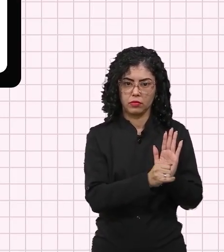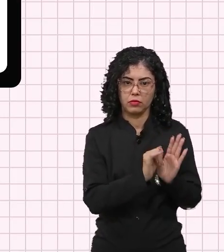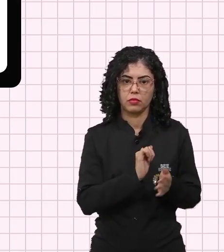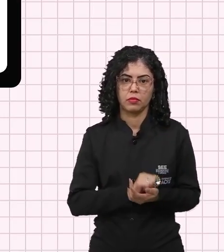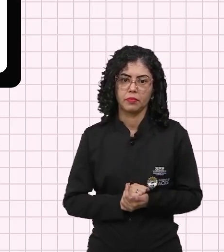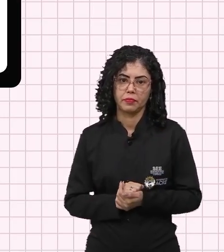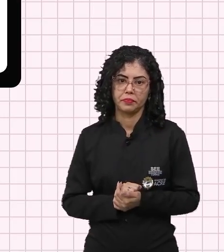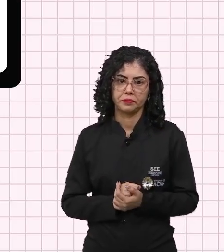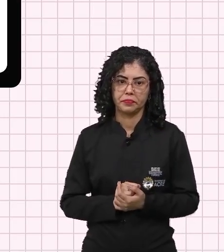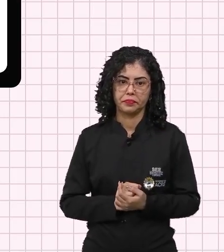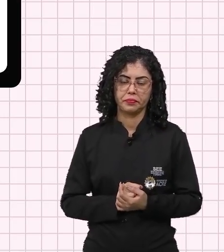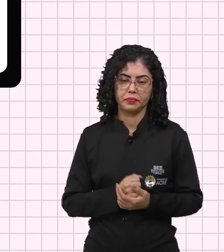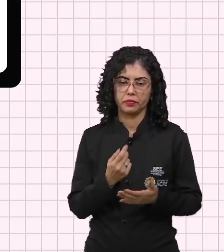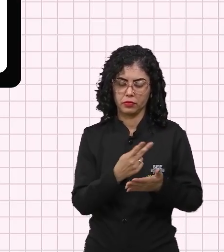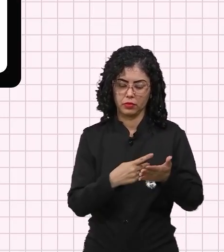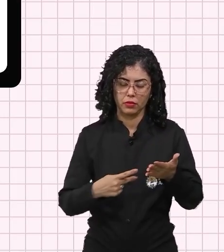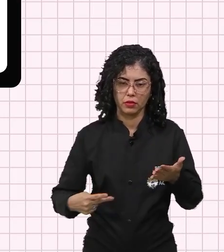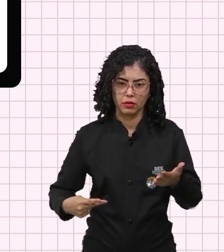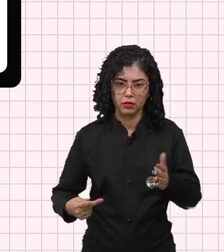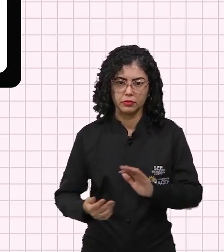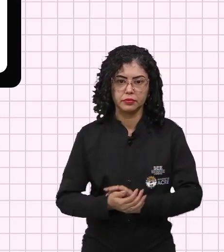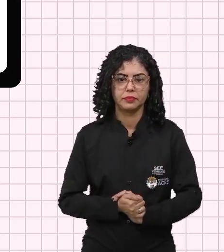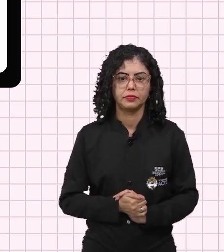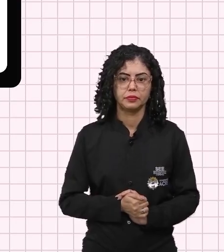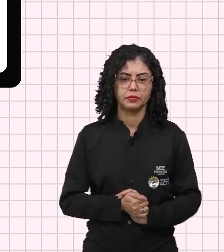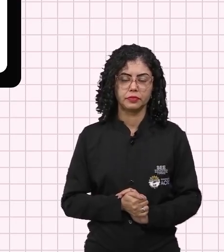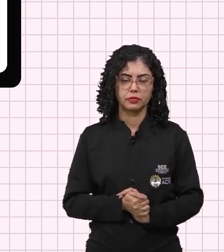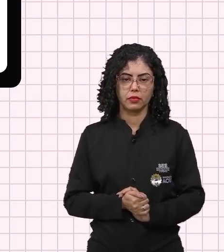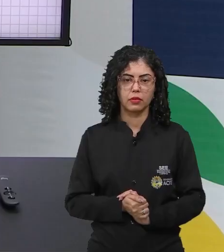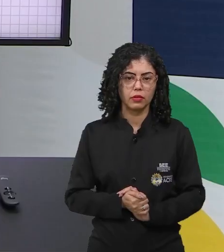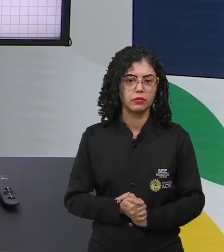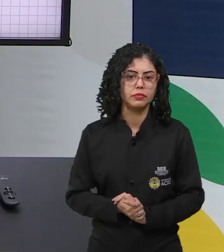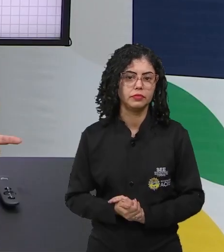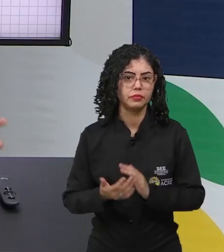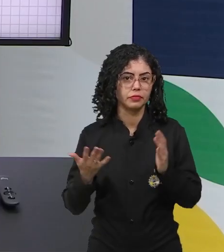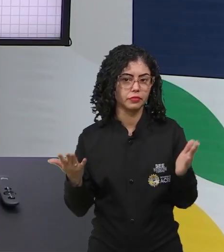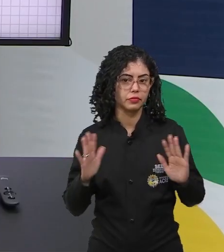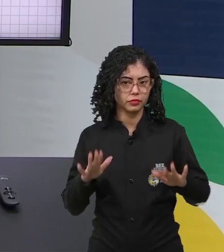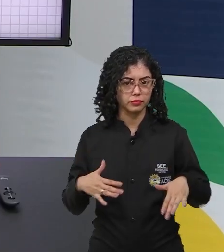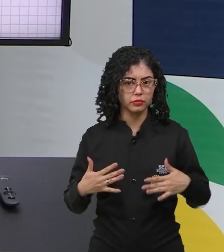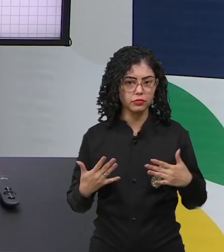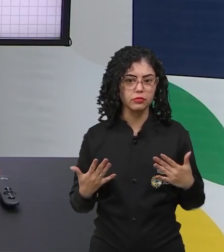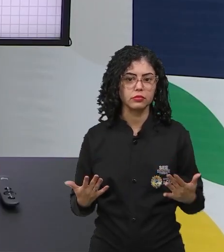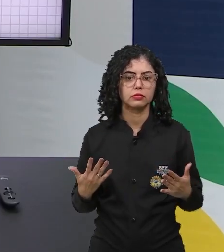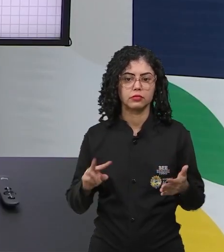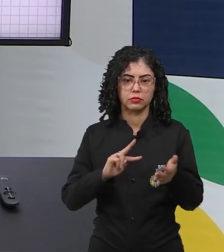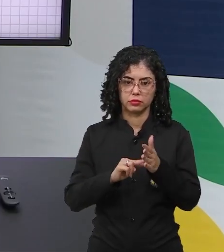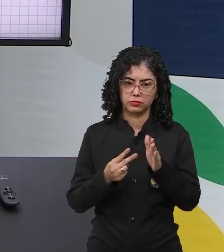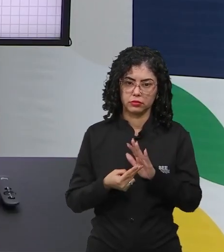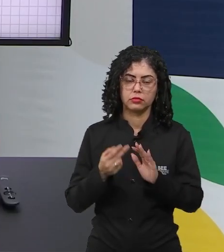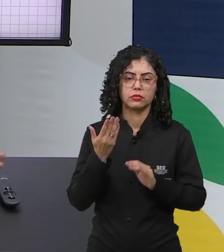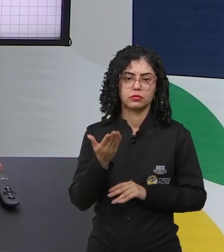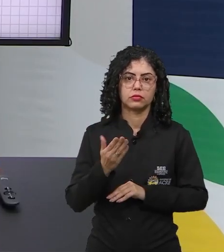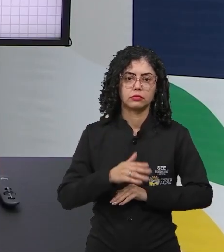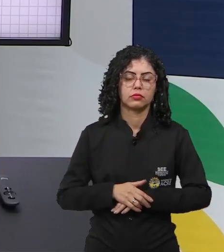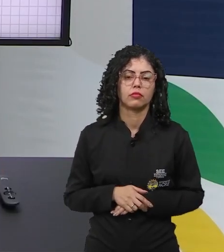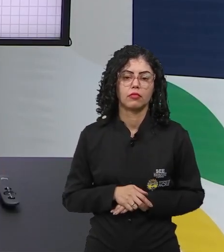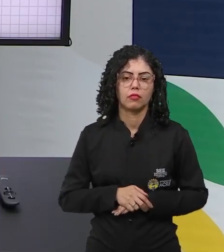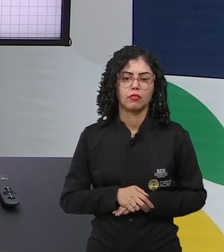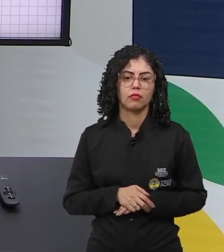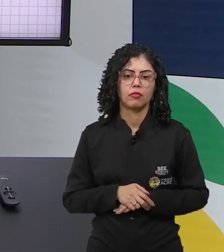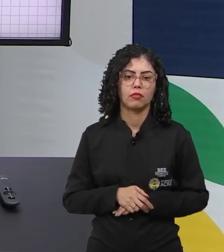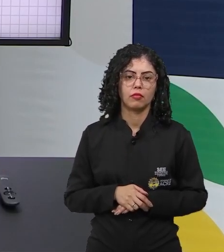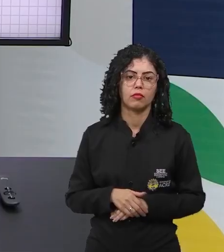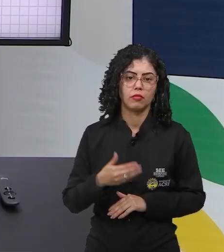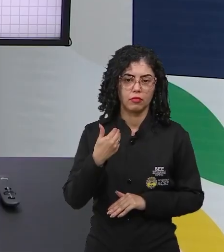também pode ser o eu lírico que é presente nos poemas. Então, qual seria o significado disso? Enunciador. Eu